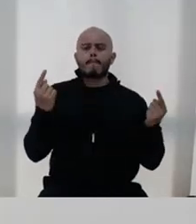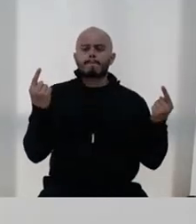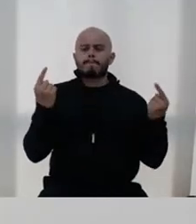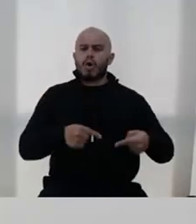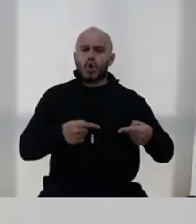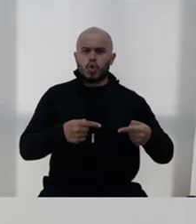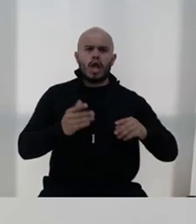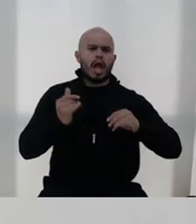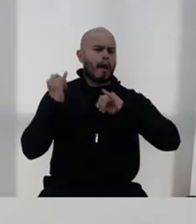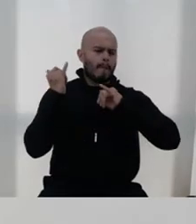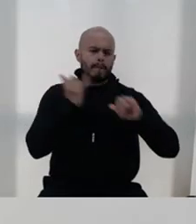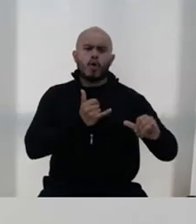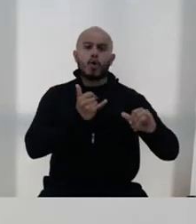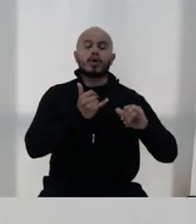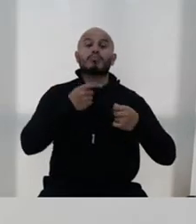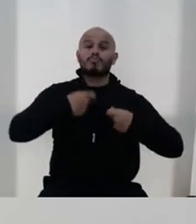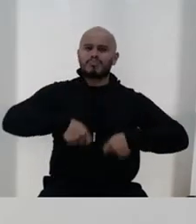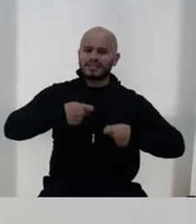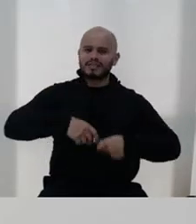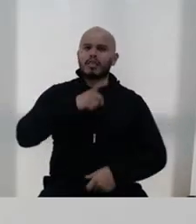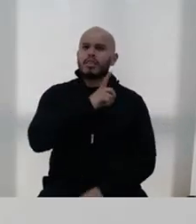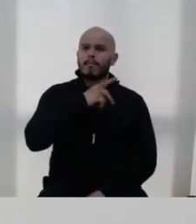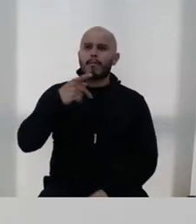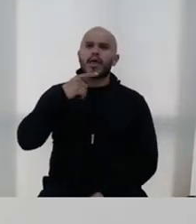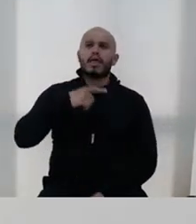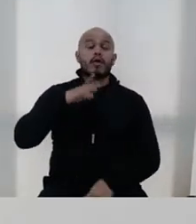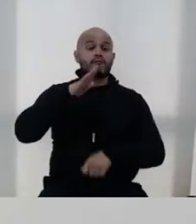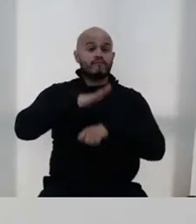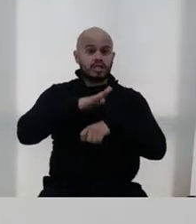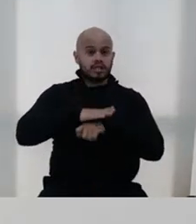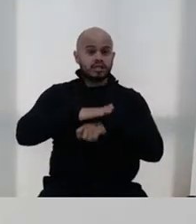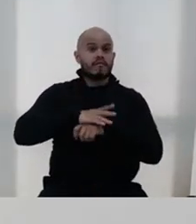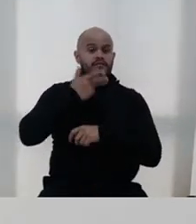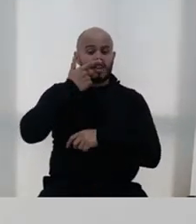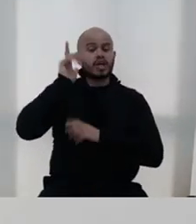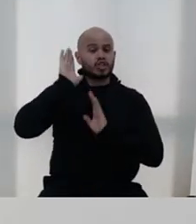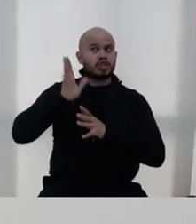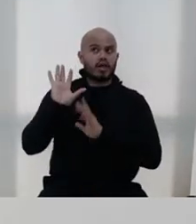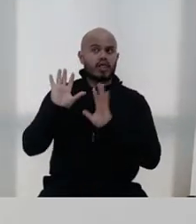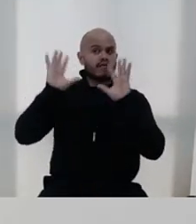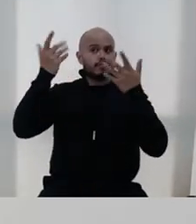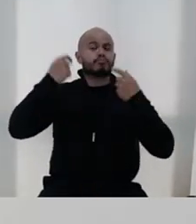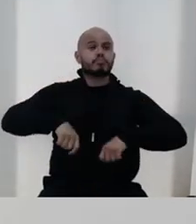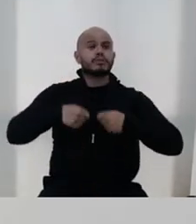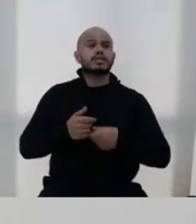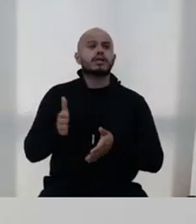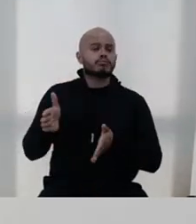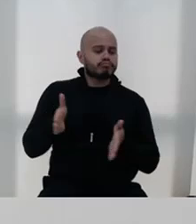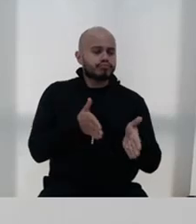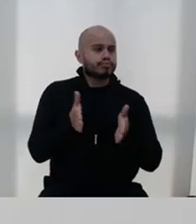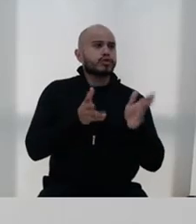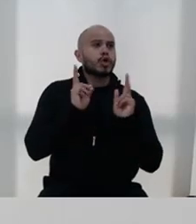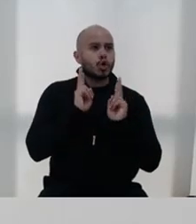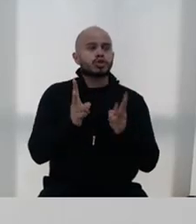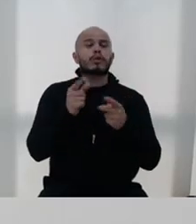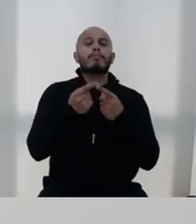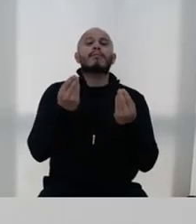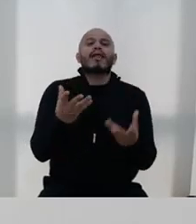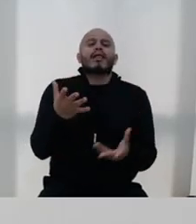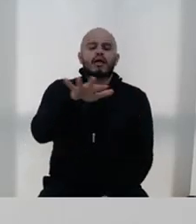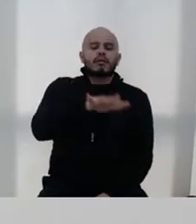precisamos caminhar dentro da Defensoria. Eu fiz questão de fazer essa fala no evento, caminhar para que o nosso ambiente de trabalho seja um